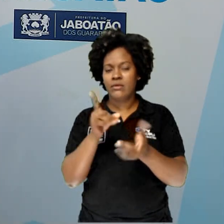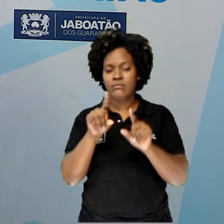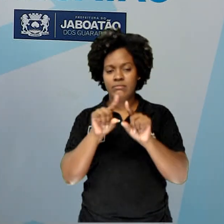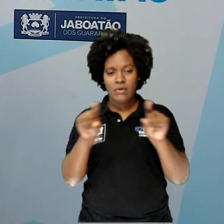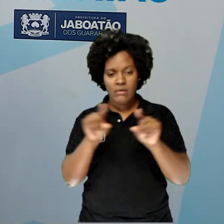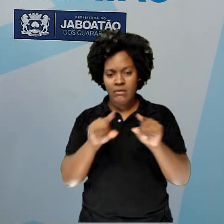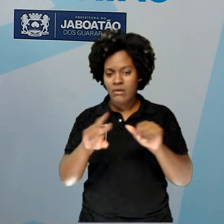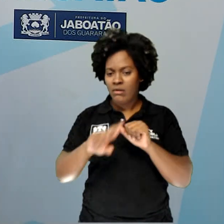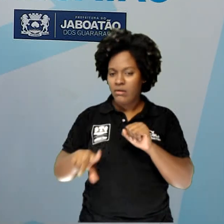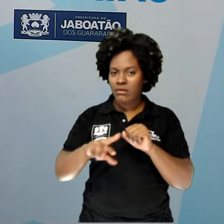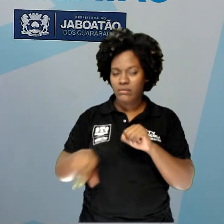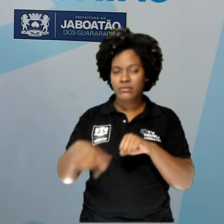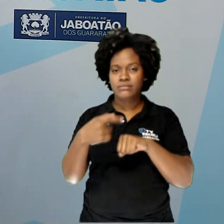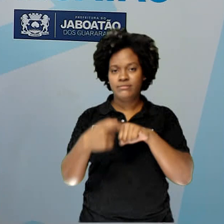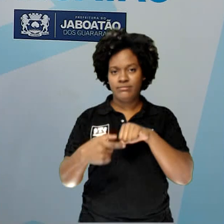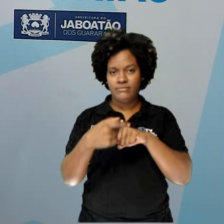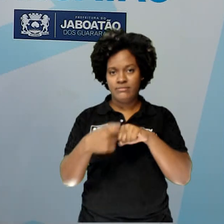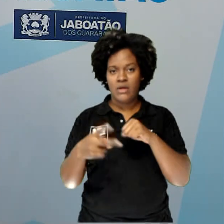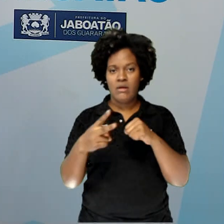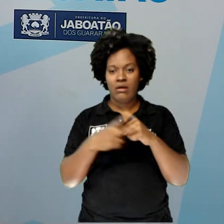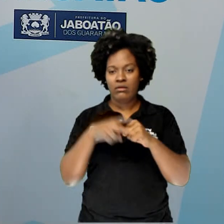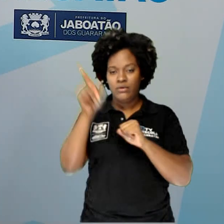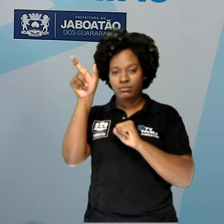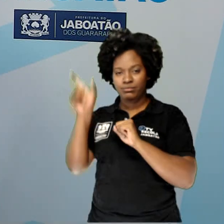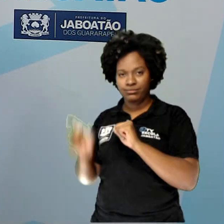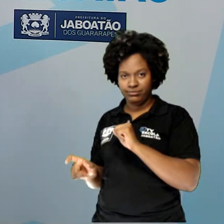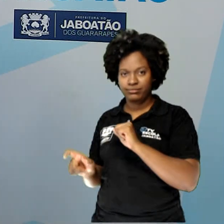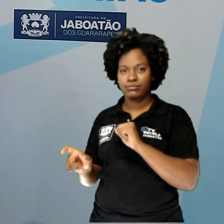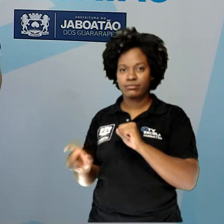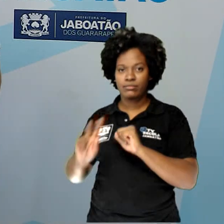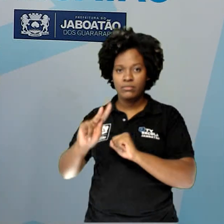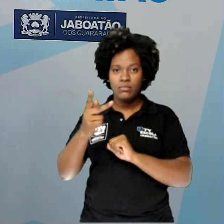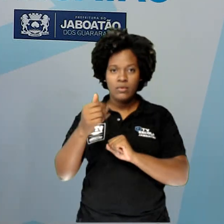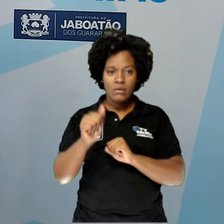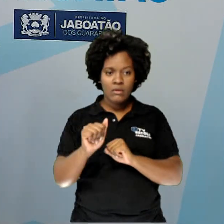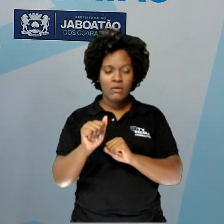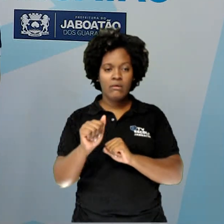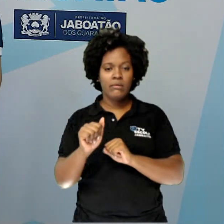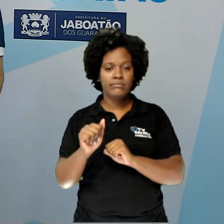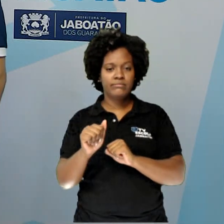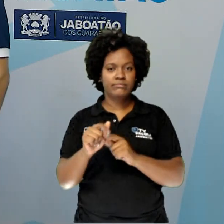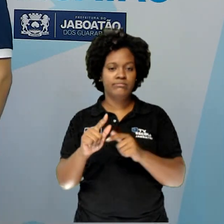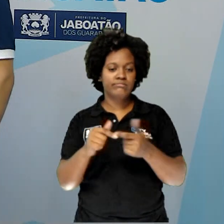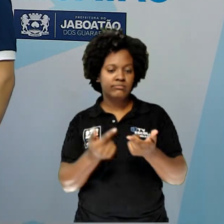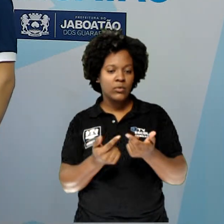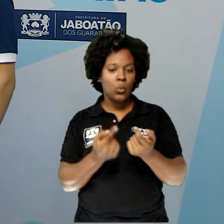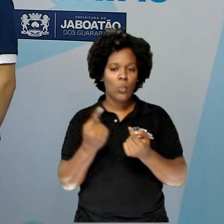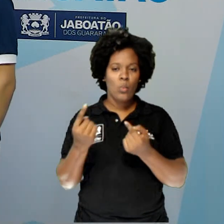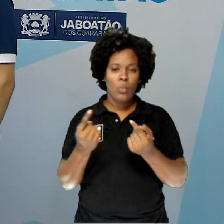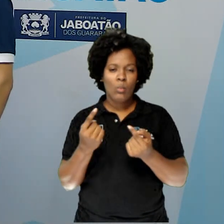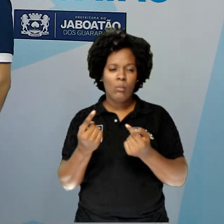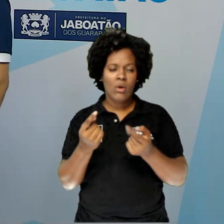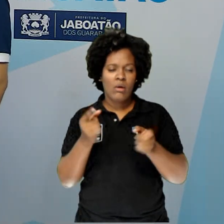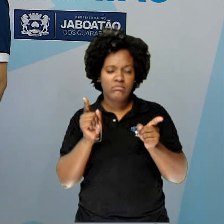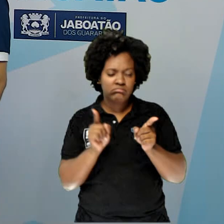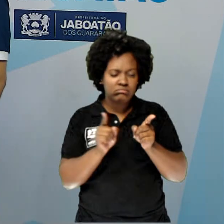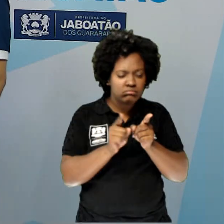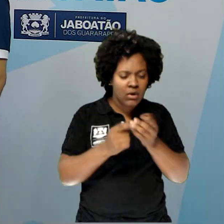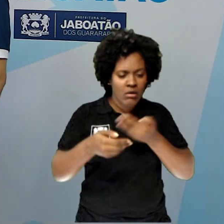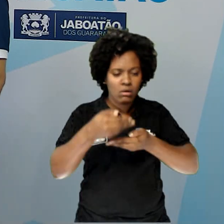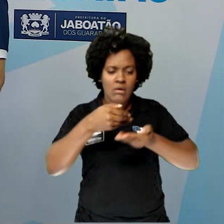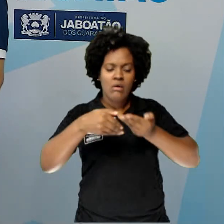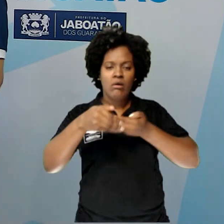sem o sujeito. Ele é um verbo impessoal. Há, portanto, uma estreita